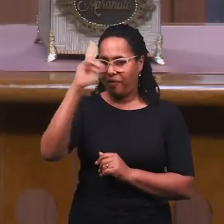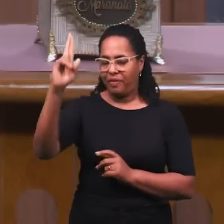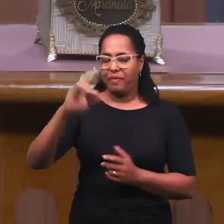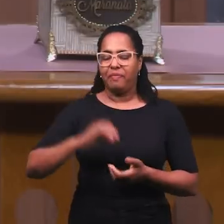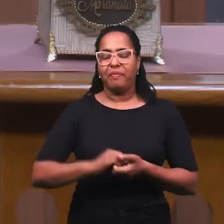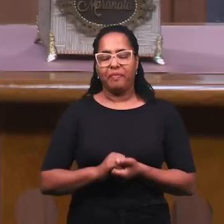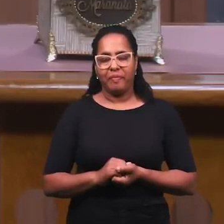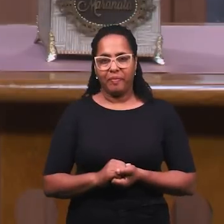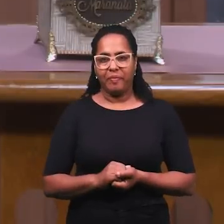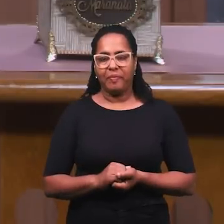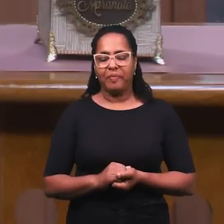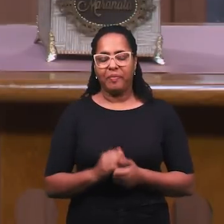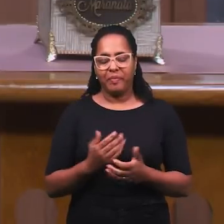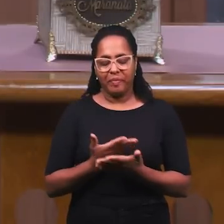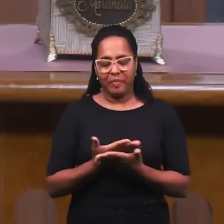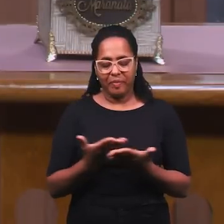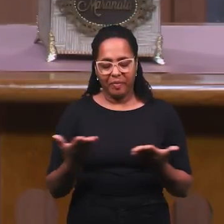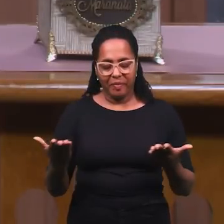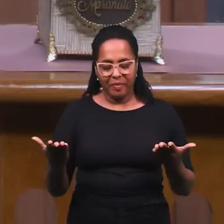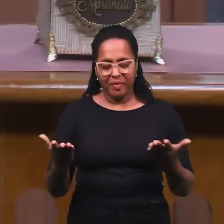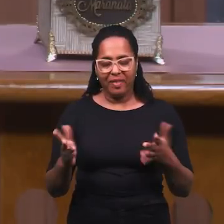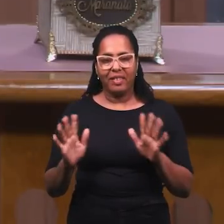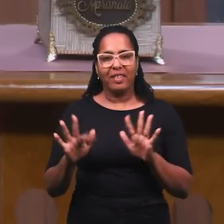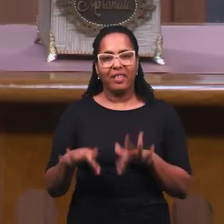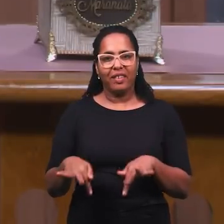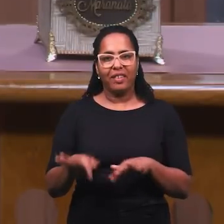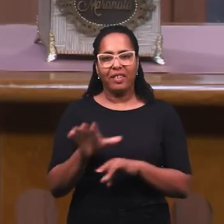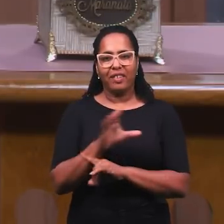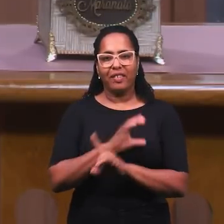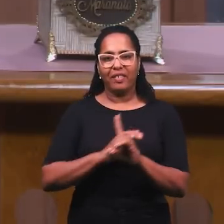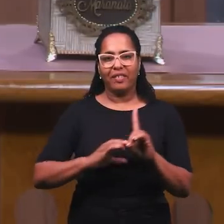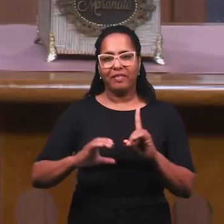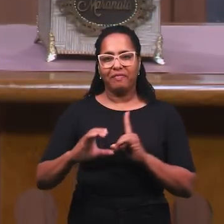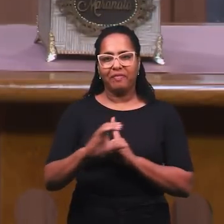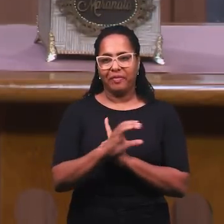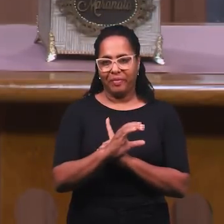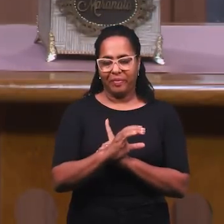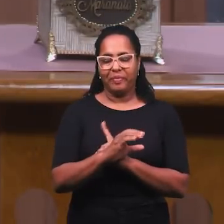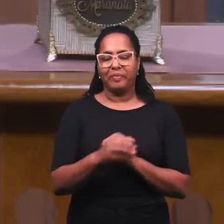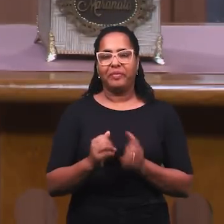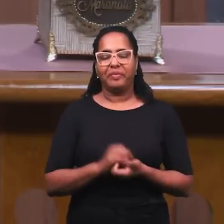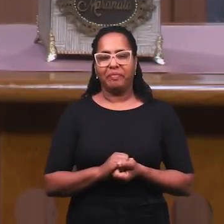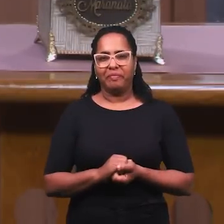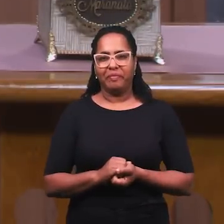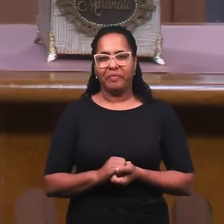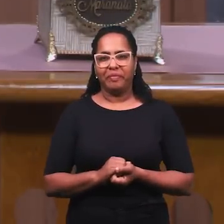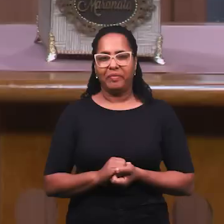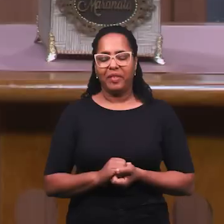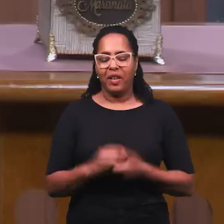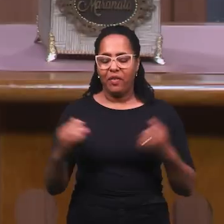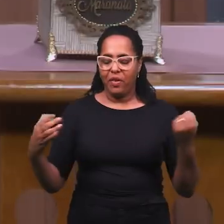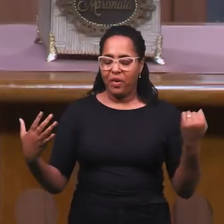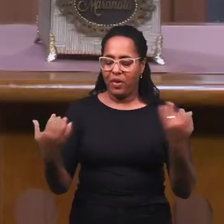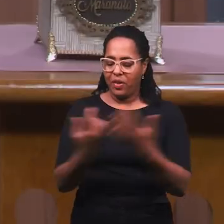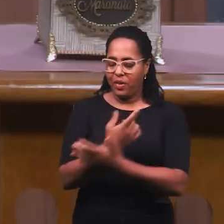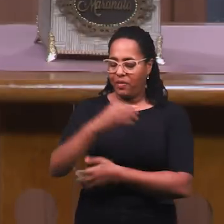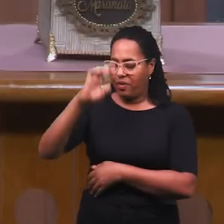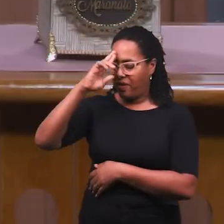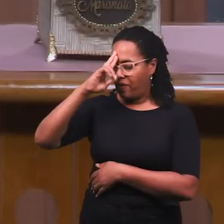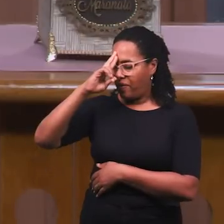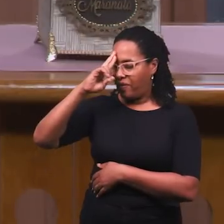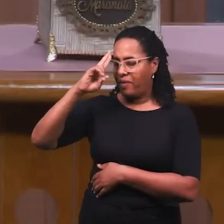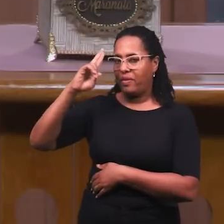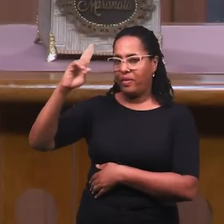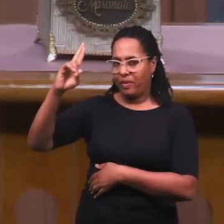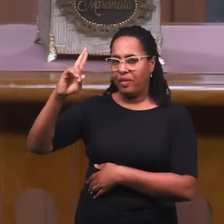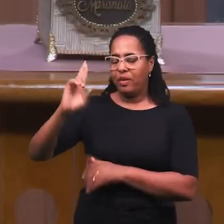Louvado seja o nome do Senhor. Meus irmãos, nós vamos chegando agora ao final deste culto. Nós vamos